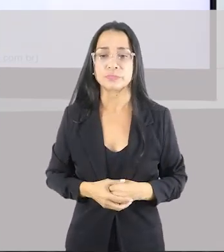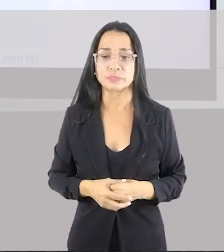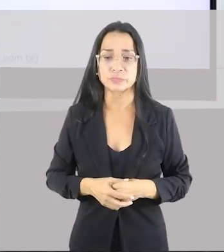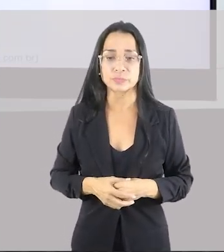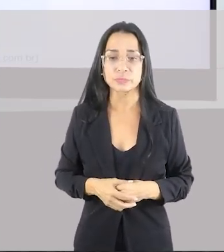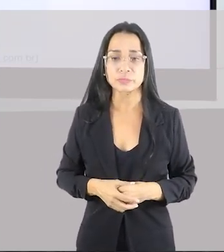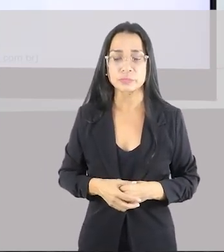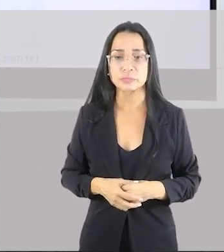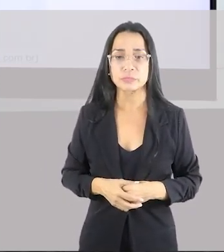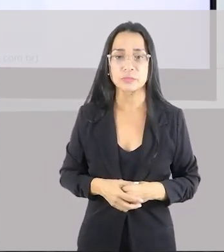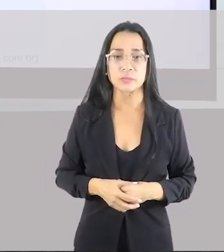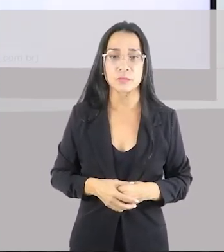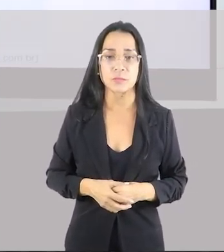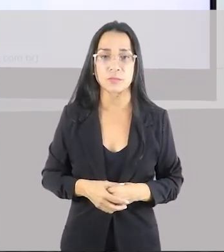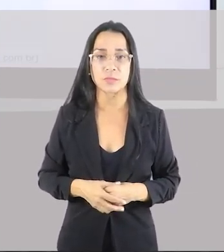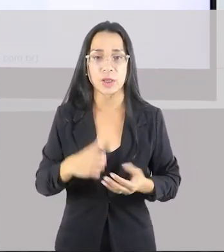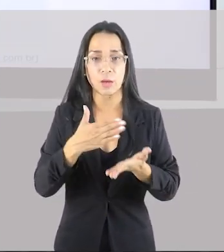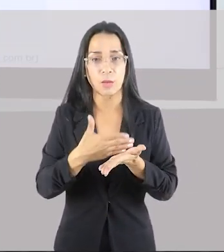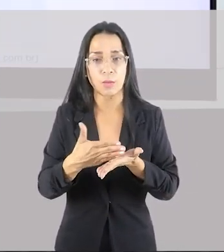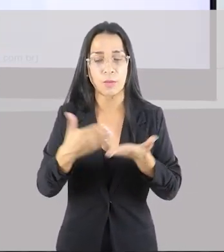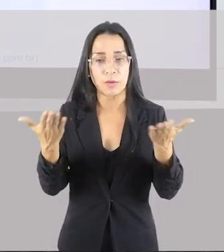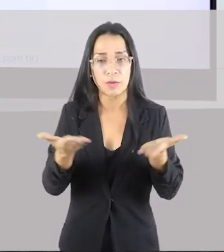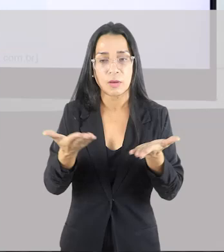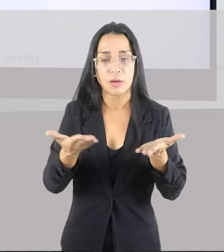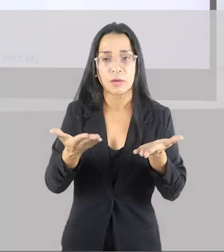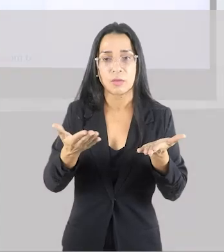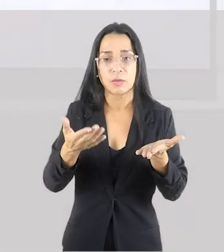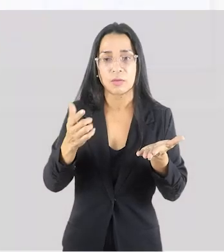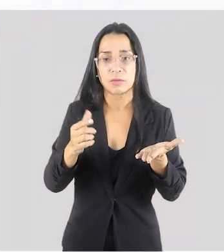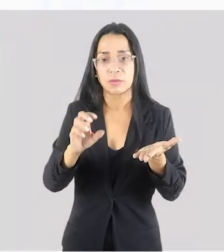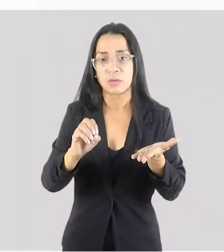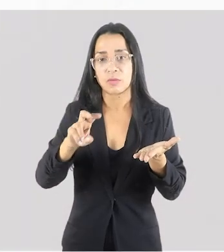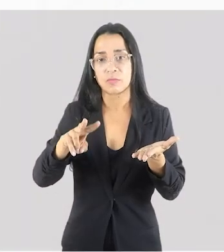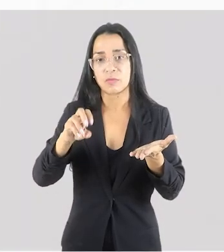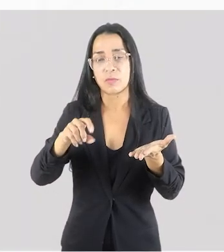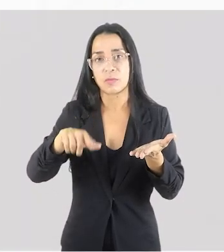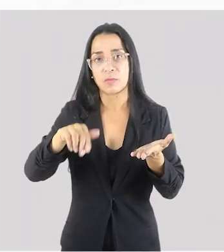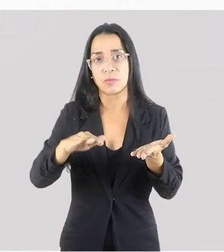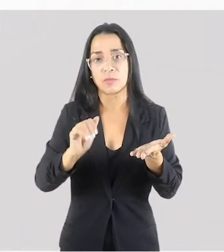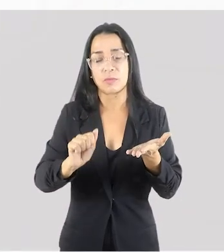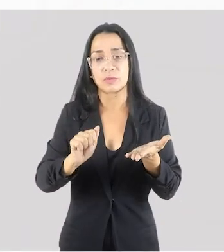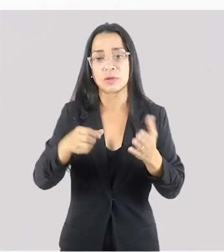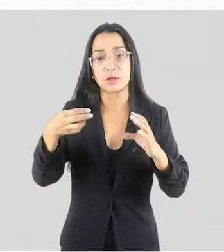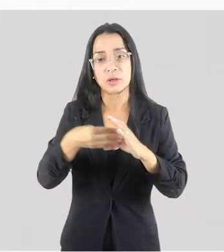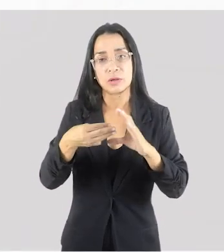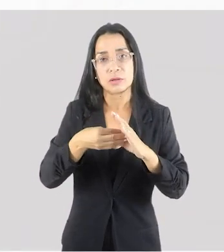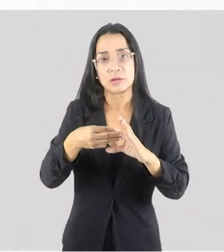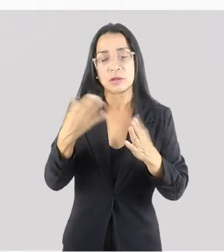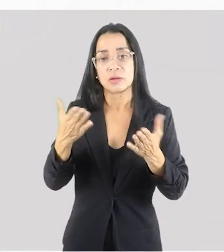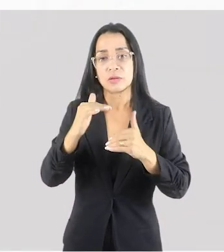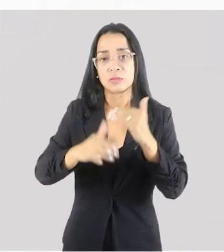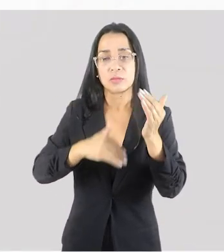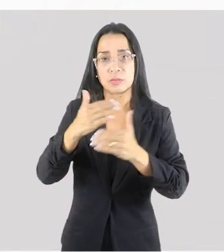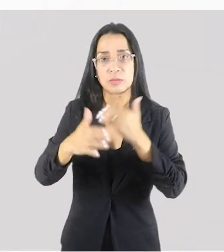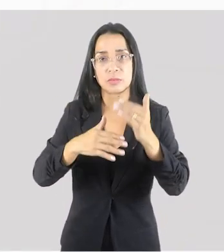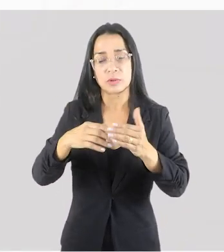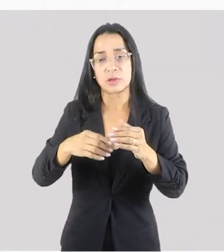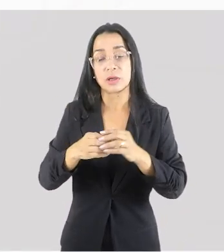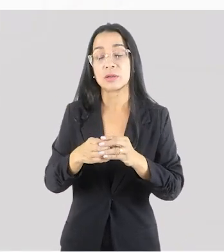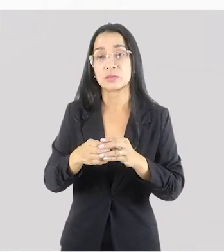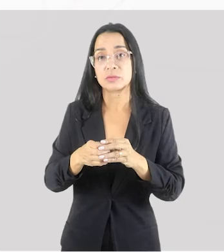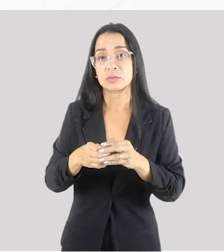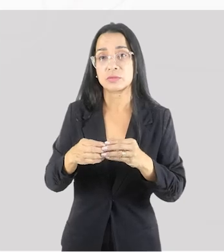tá? Então, bora lá. A gente começa com a ovogônia, que é essa célula que vai passar por processos de